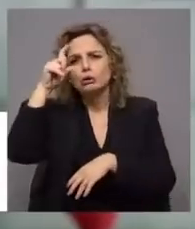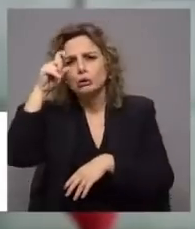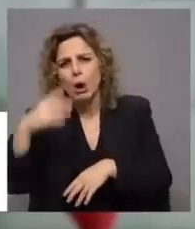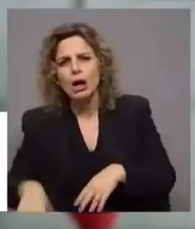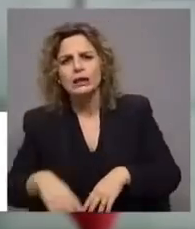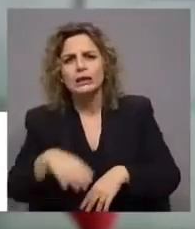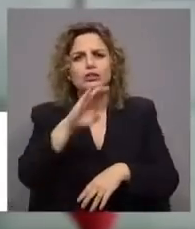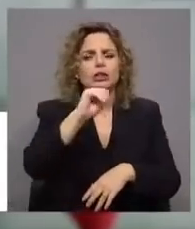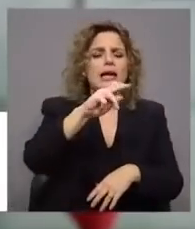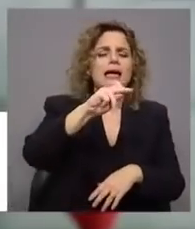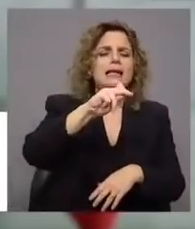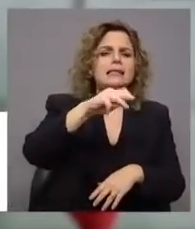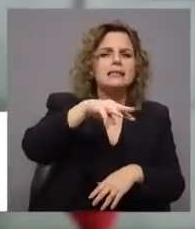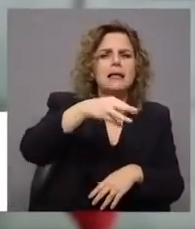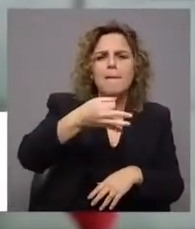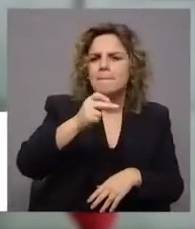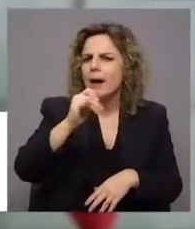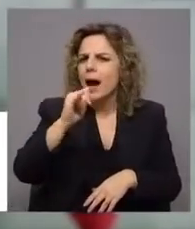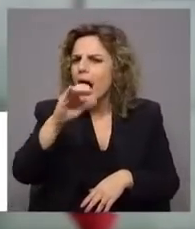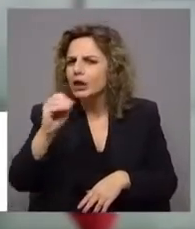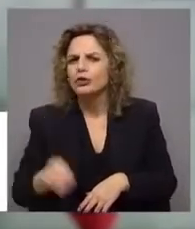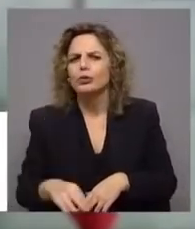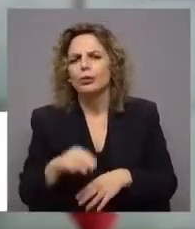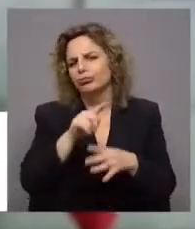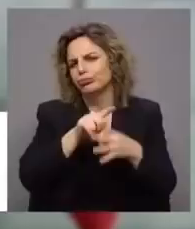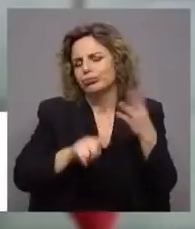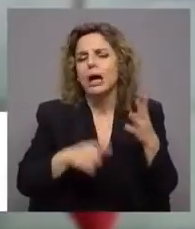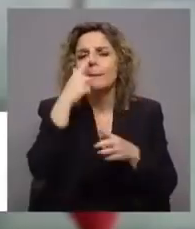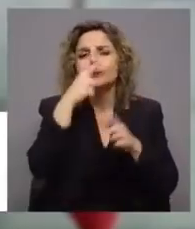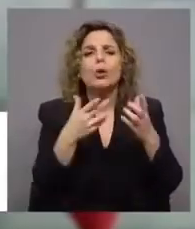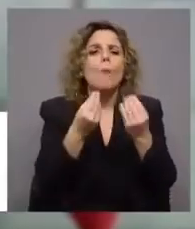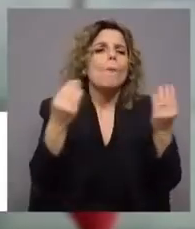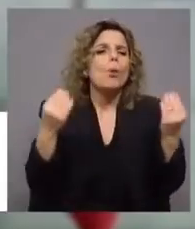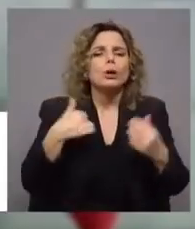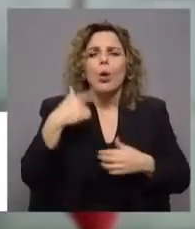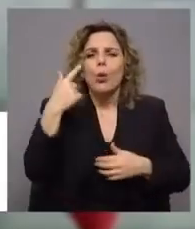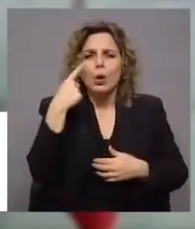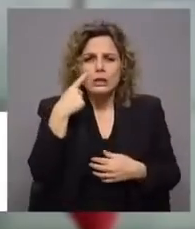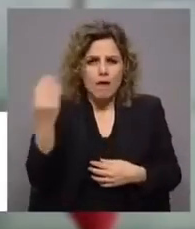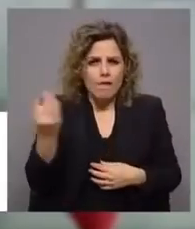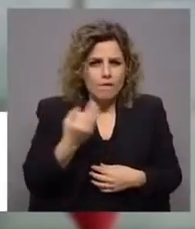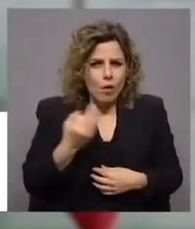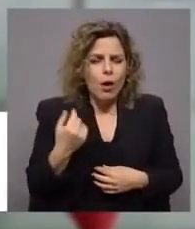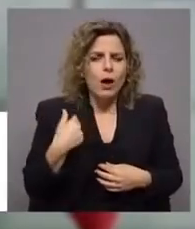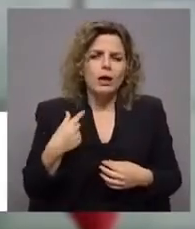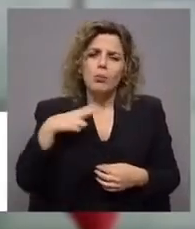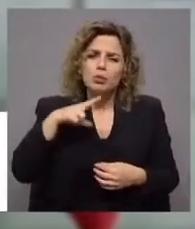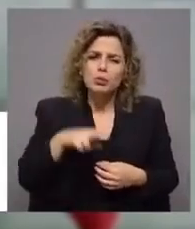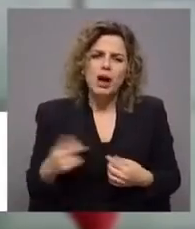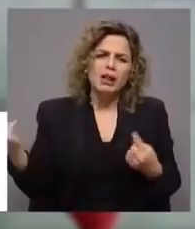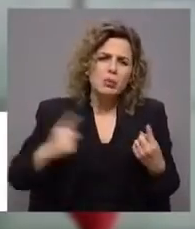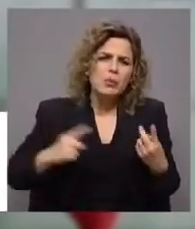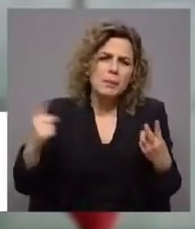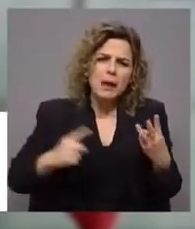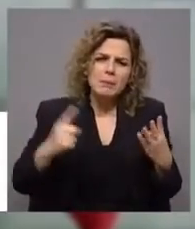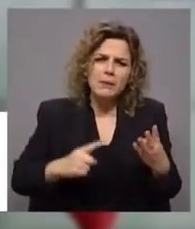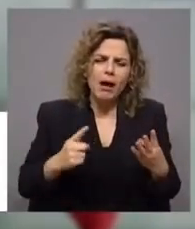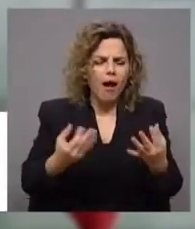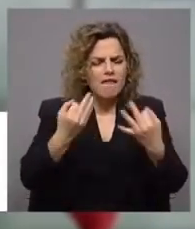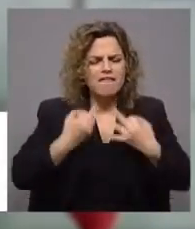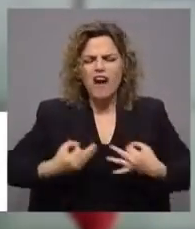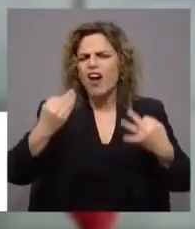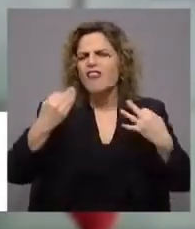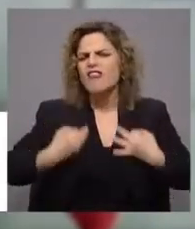Jorge Sampaio, sabe? Há muita gente que eu conheci e todas as vezes que eu fui a Portugal, eu fui muito bem tratado